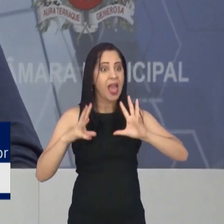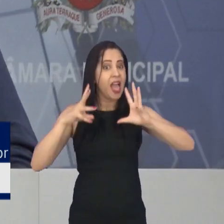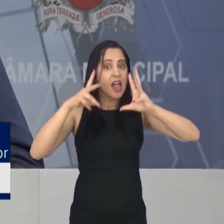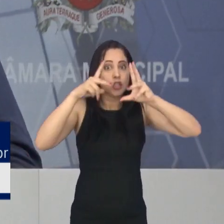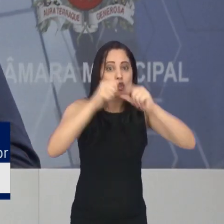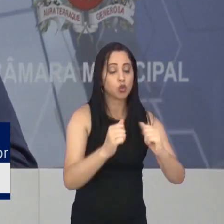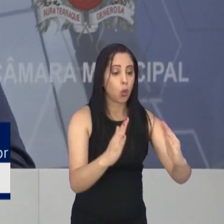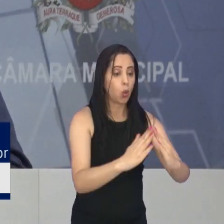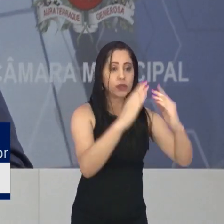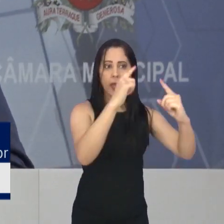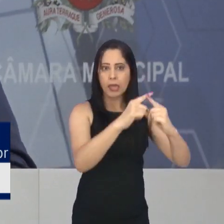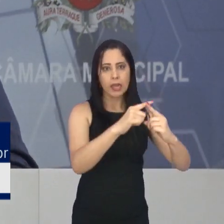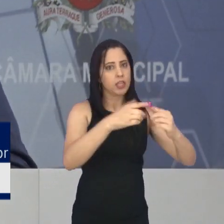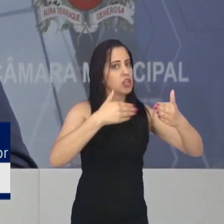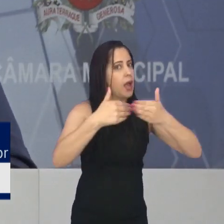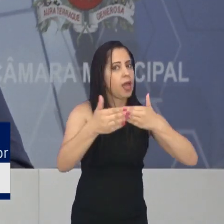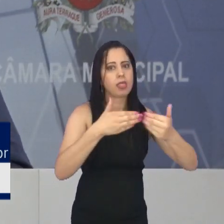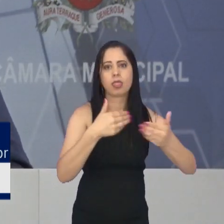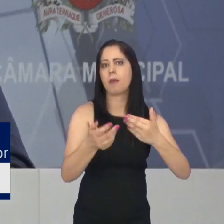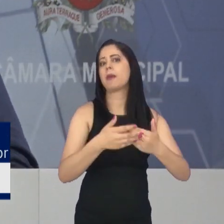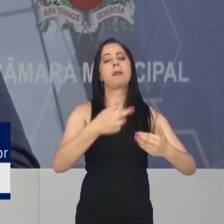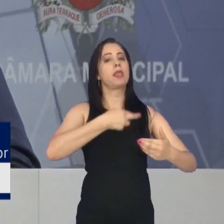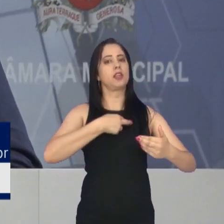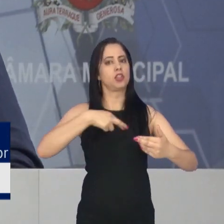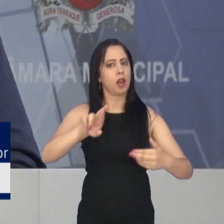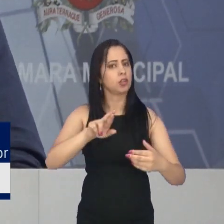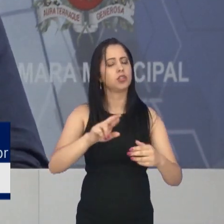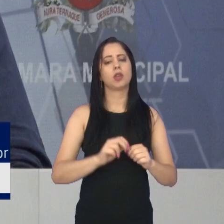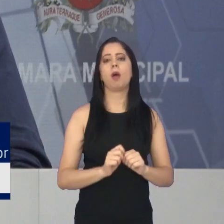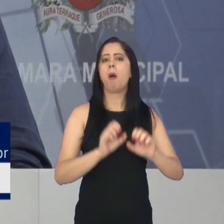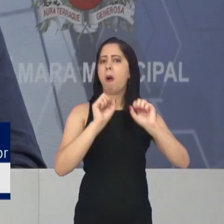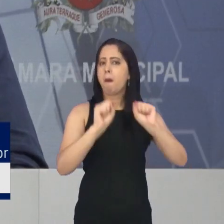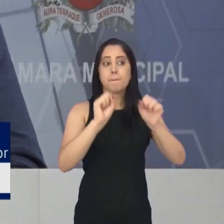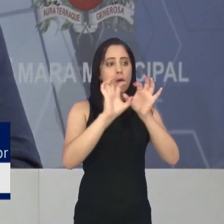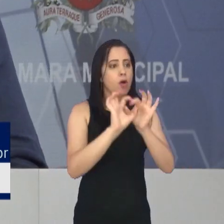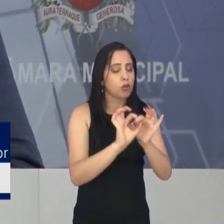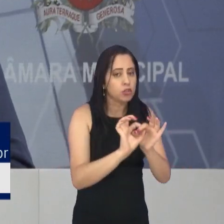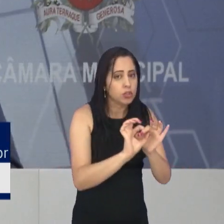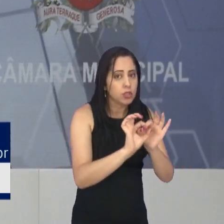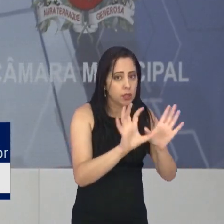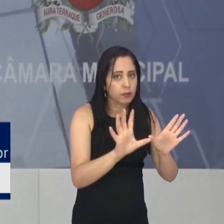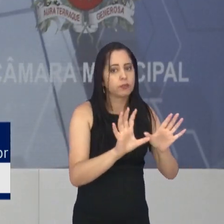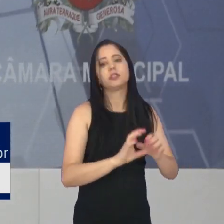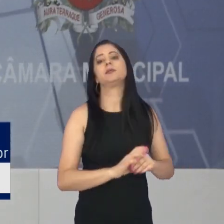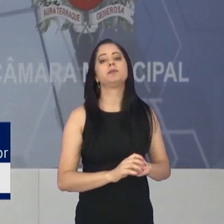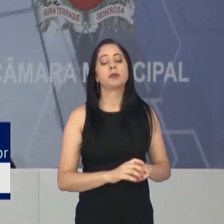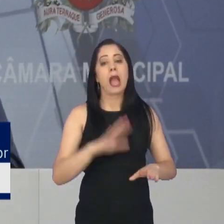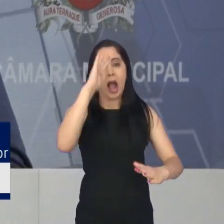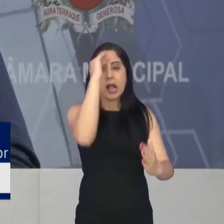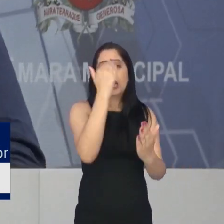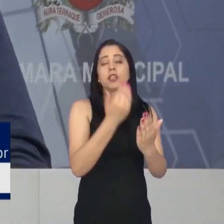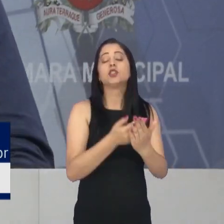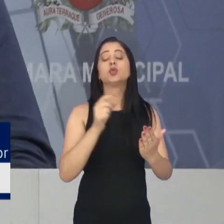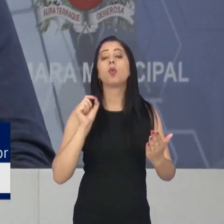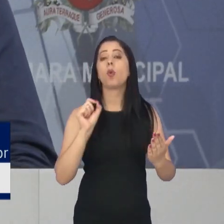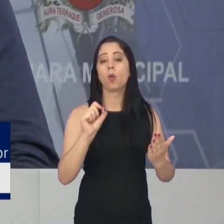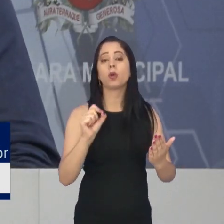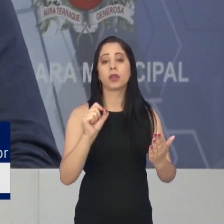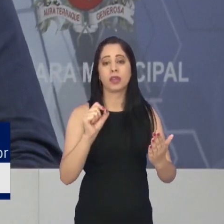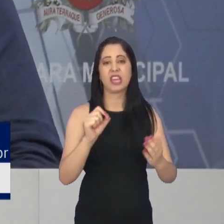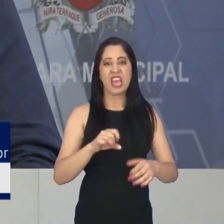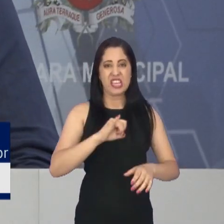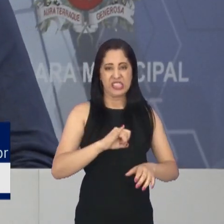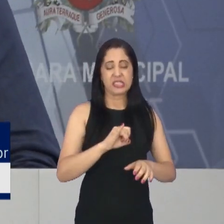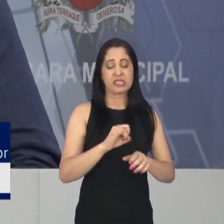templos, independente da religião, independente da crença, porque nós acreditamos que quando